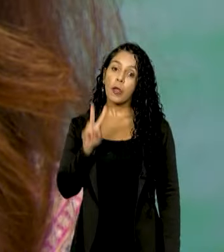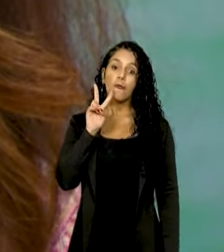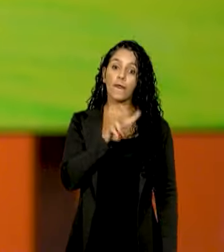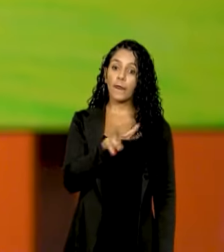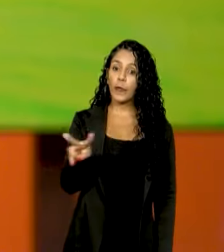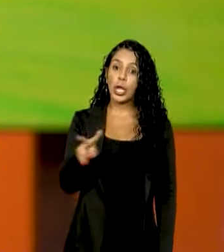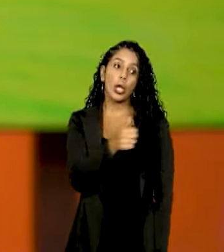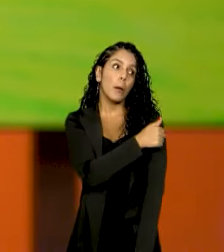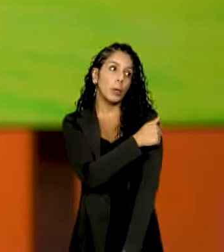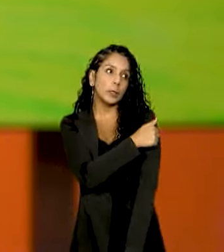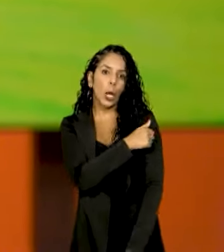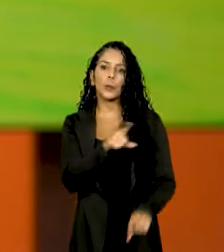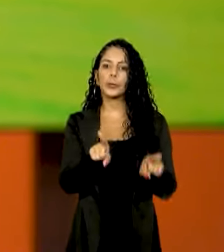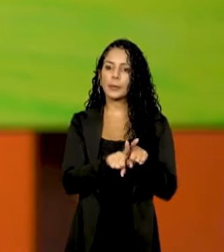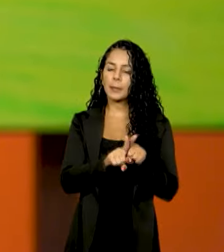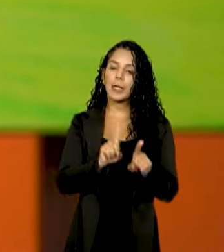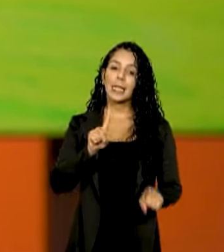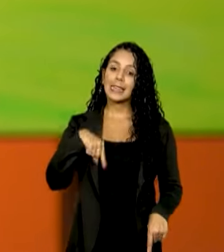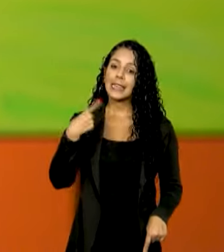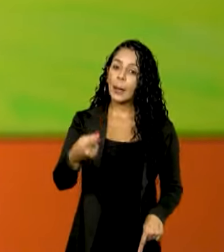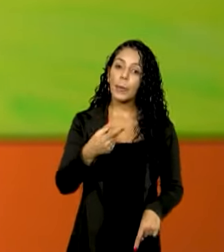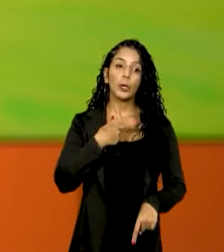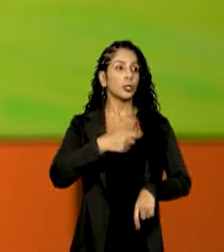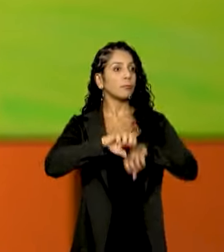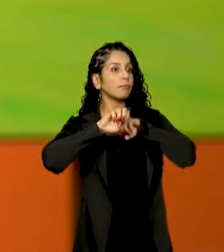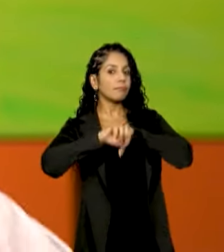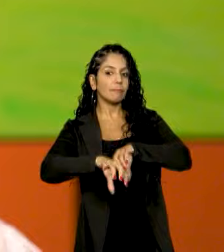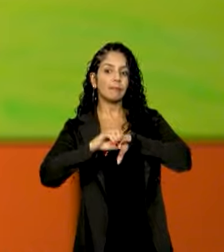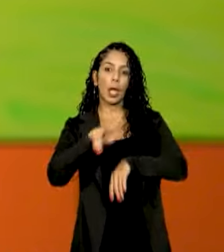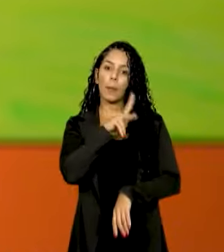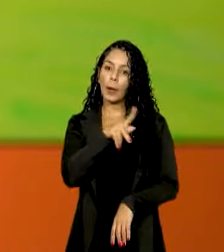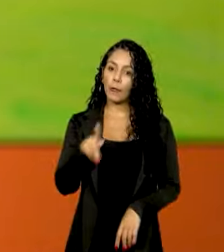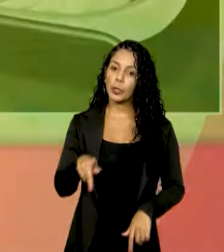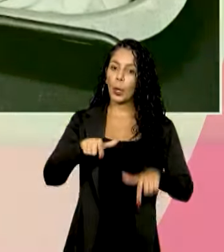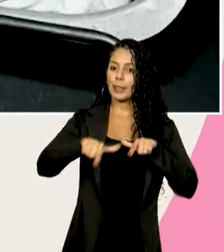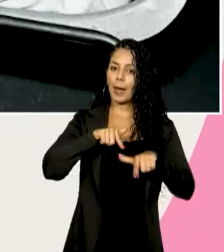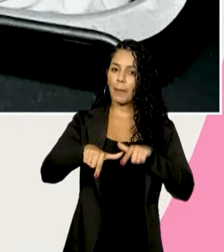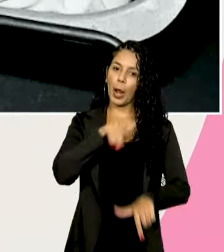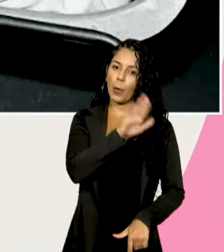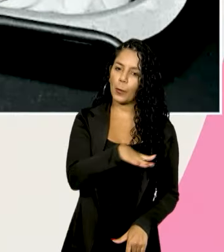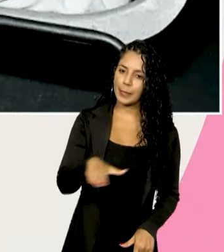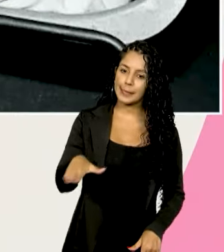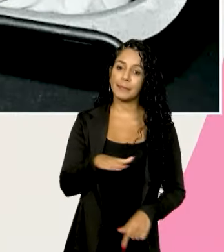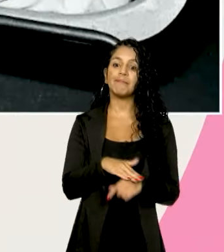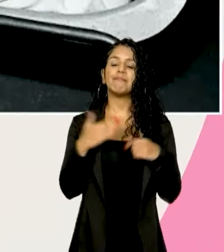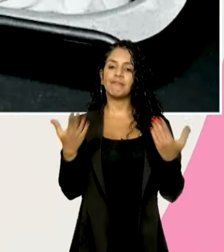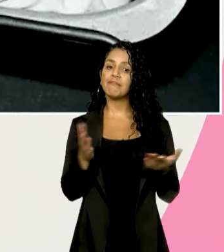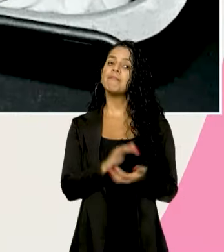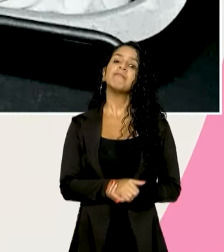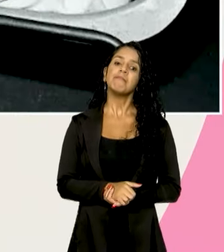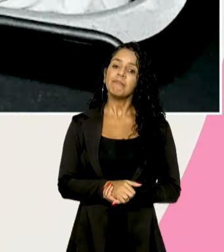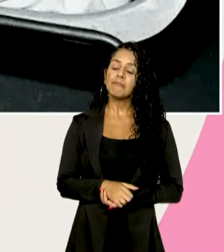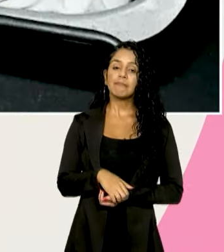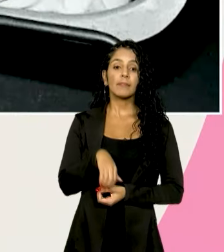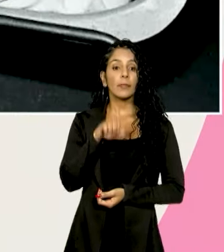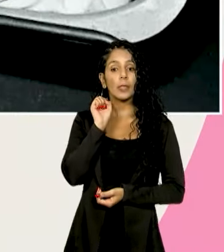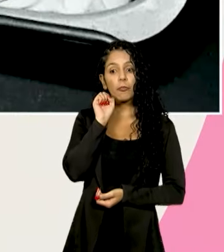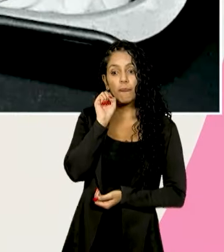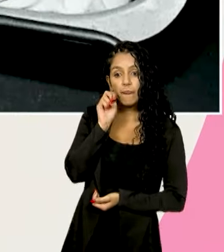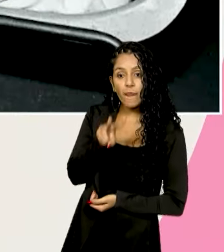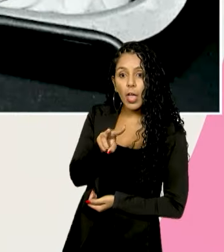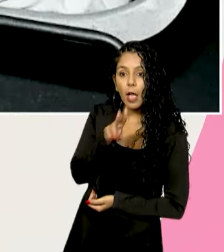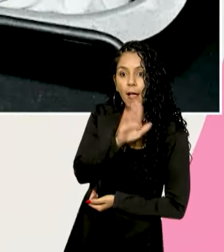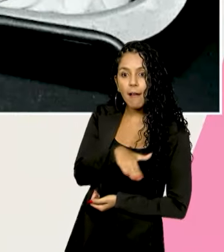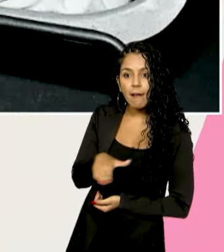meus alunos. Depois eu fui dar aula para professores que trabalham com crianças. Então, eu via a criança